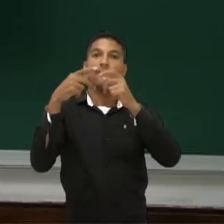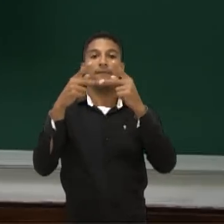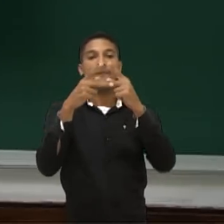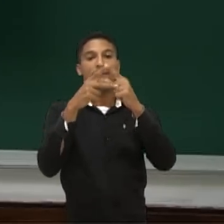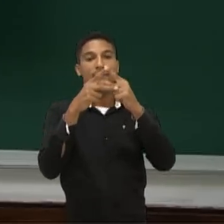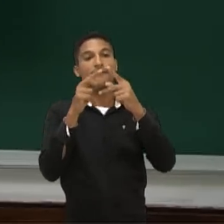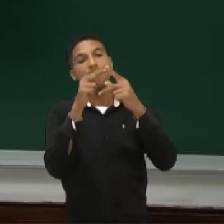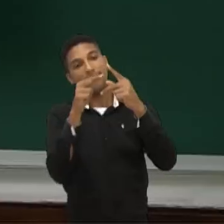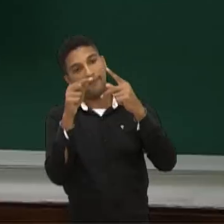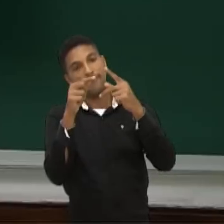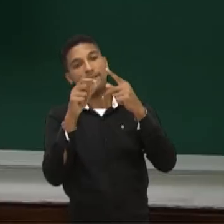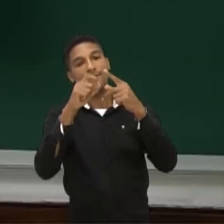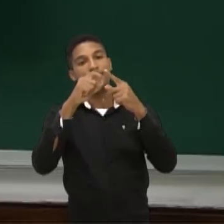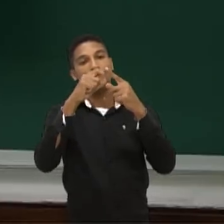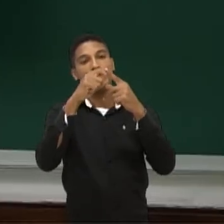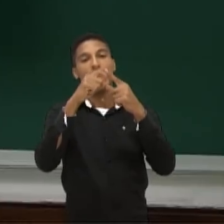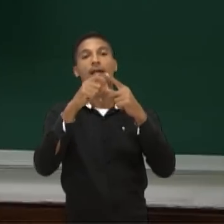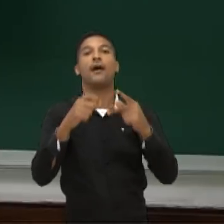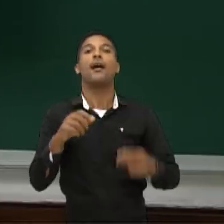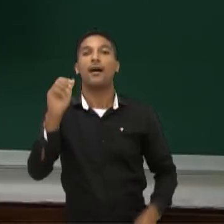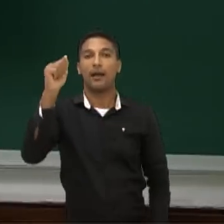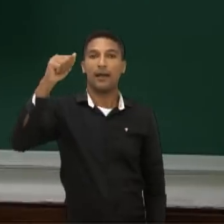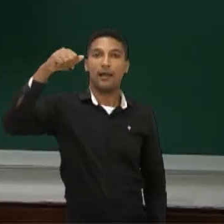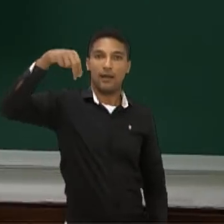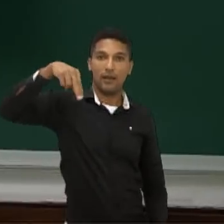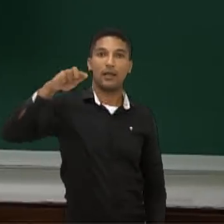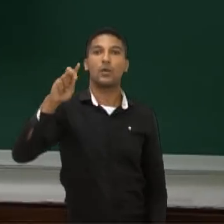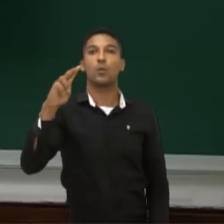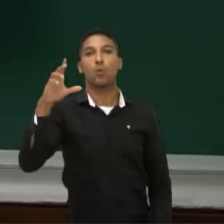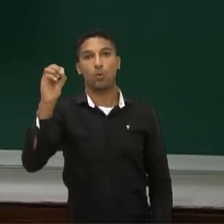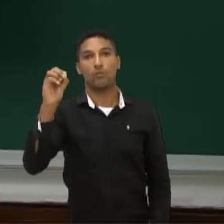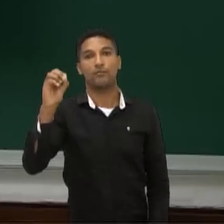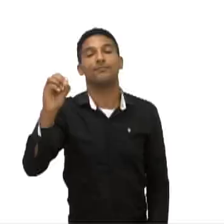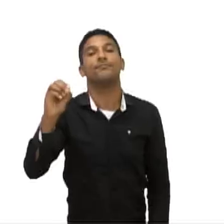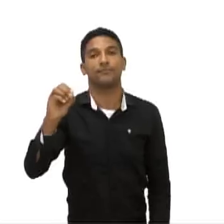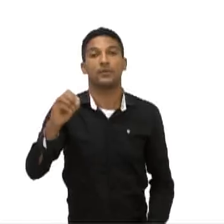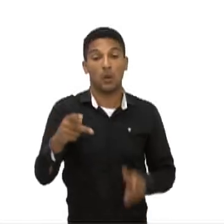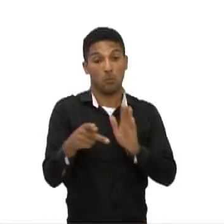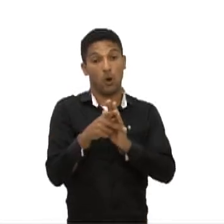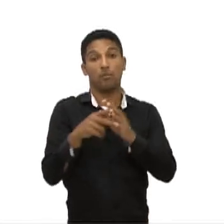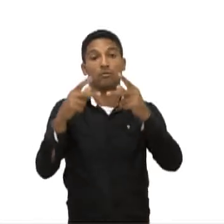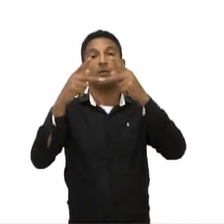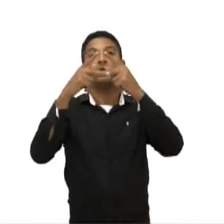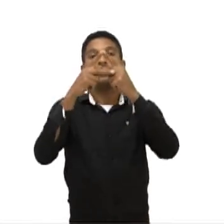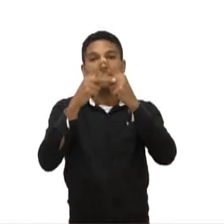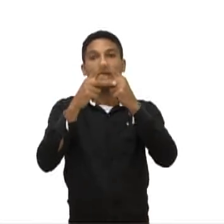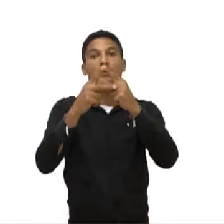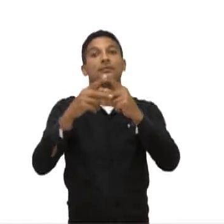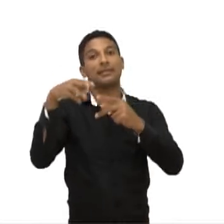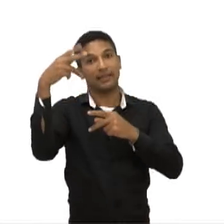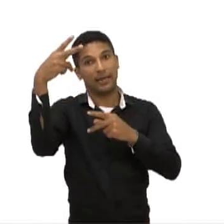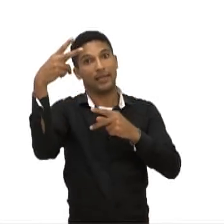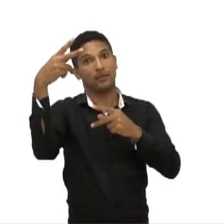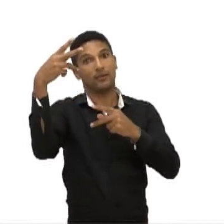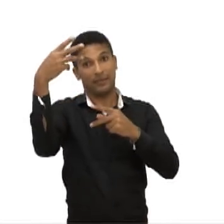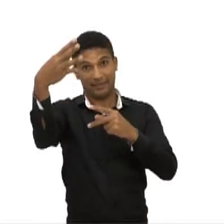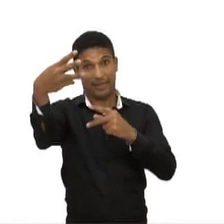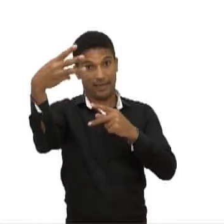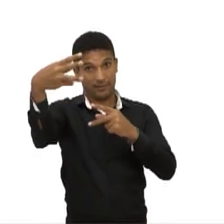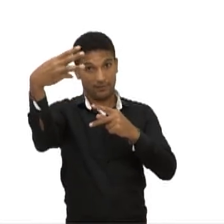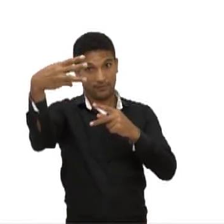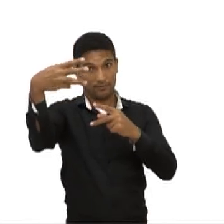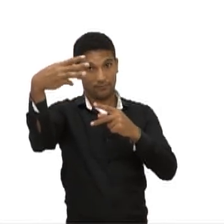e os ângulos são iguais, tá bom, galerinha? Então, os triângulos são polígonos muito especiais,